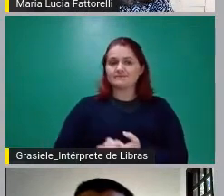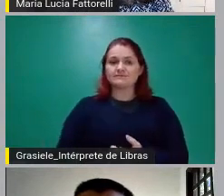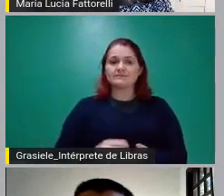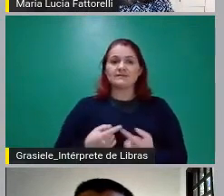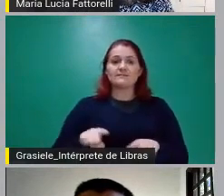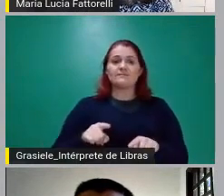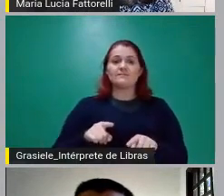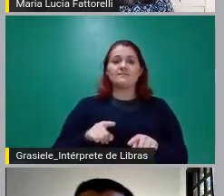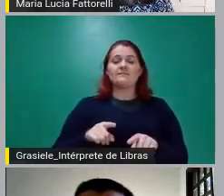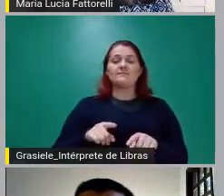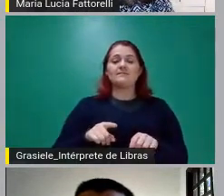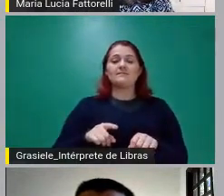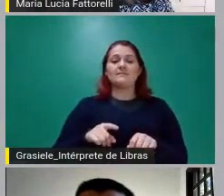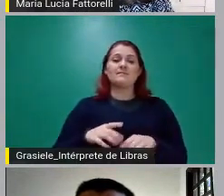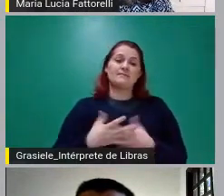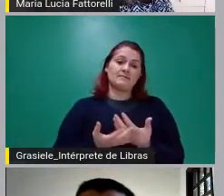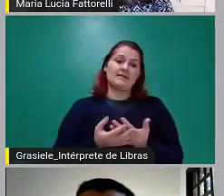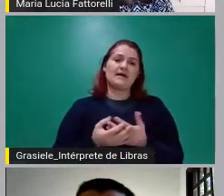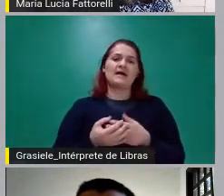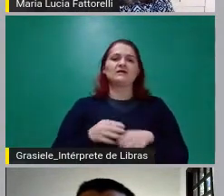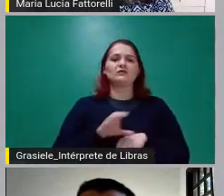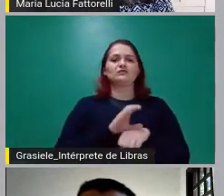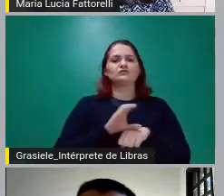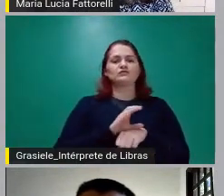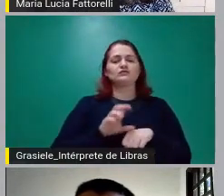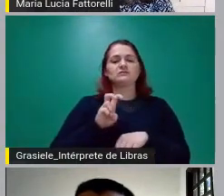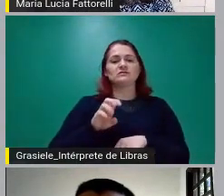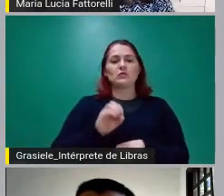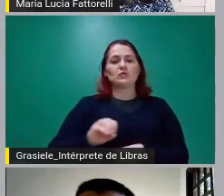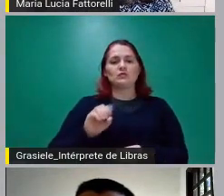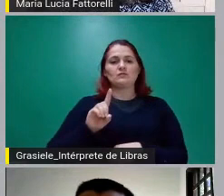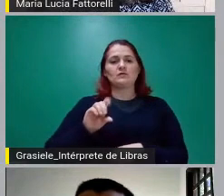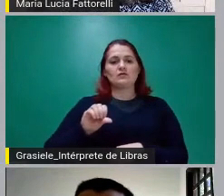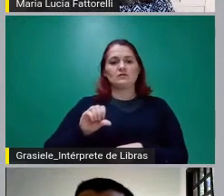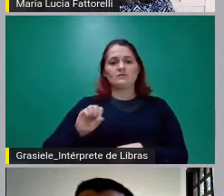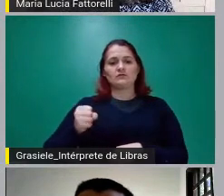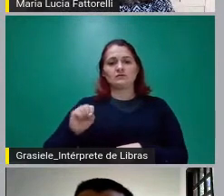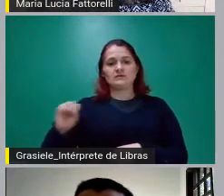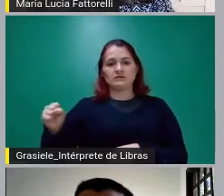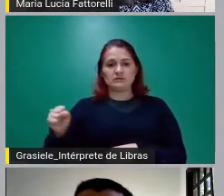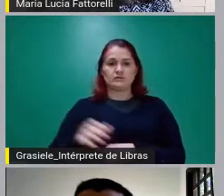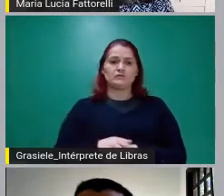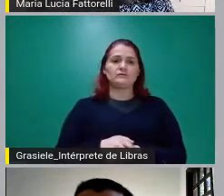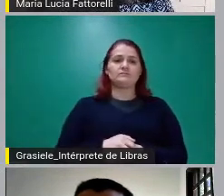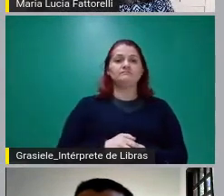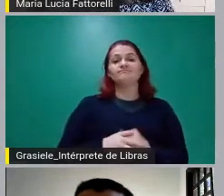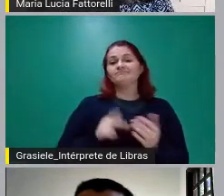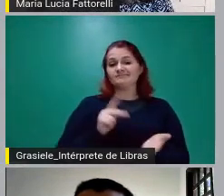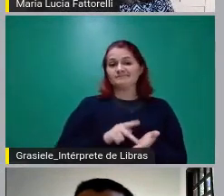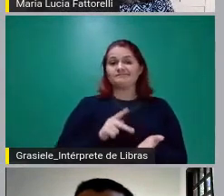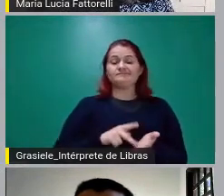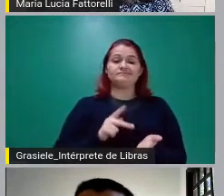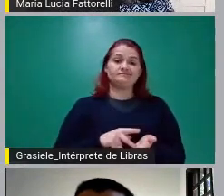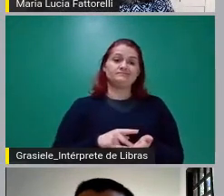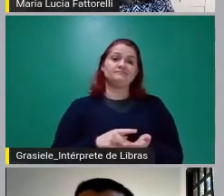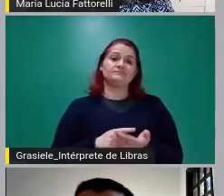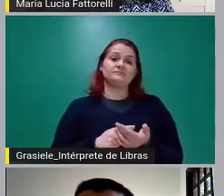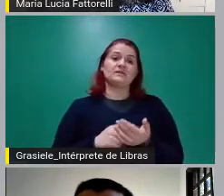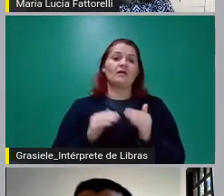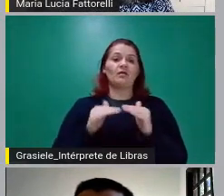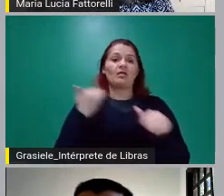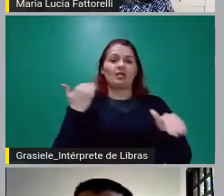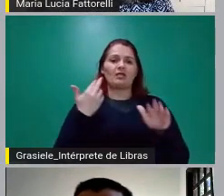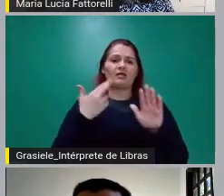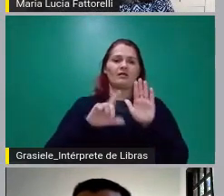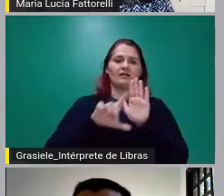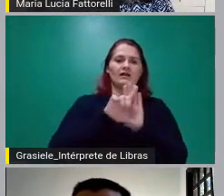outubro de 88. Os atos teriam se constituído em pleno efeito, então, posteriormente, em discordo com as normas vigentes à época em que se